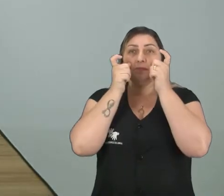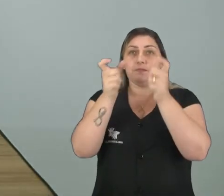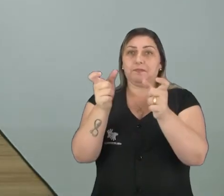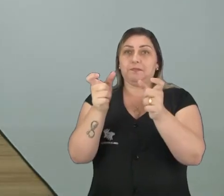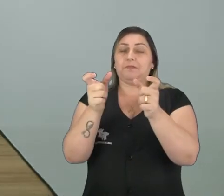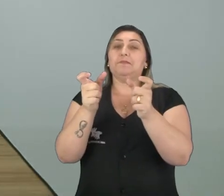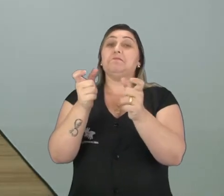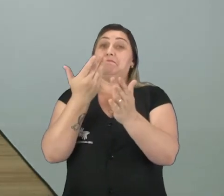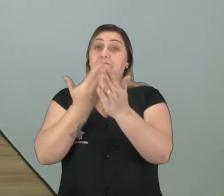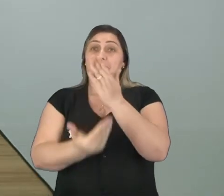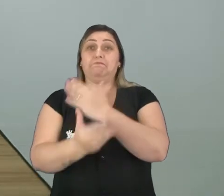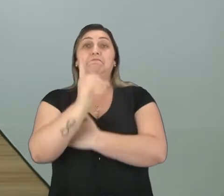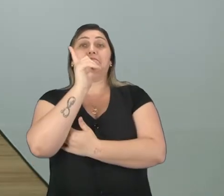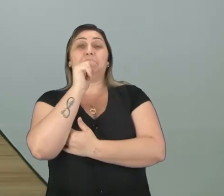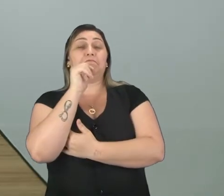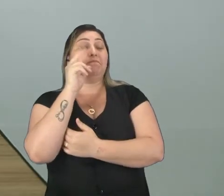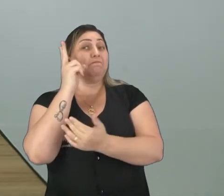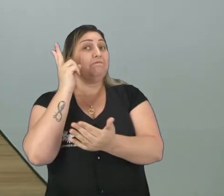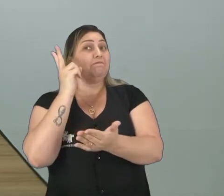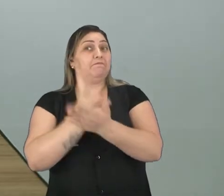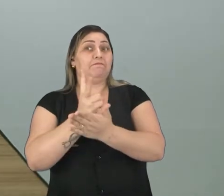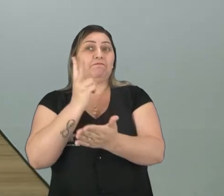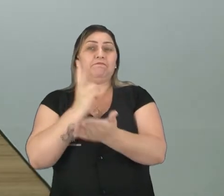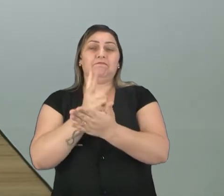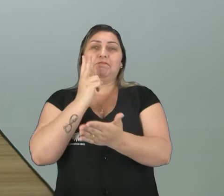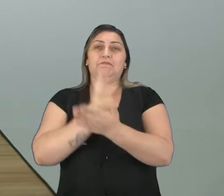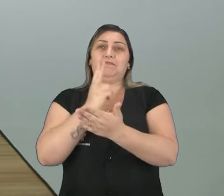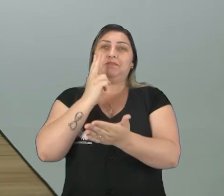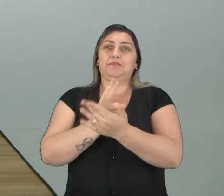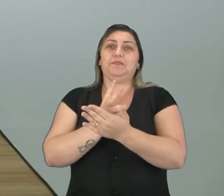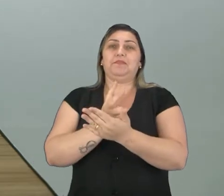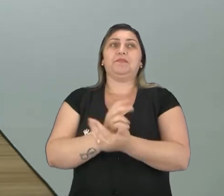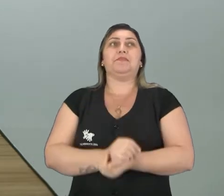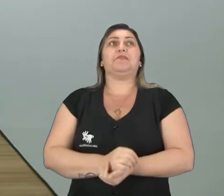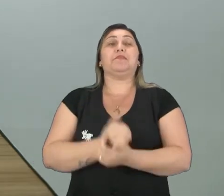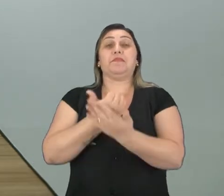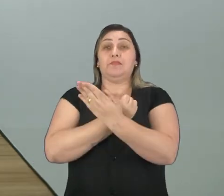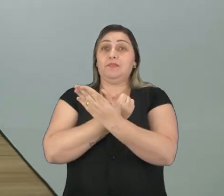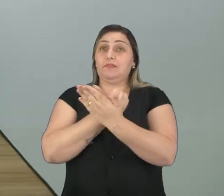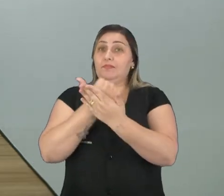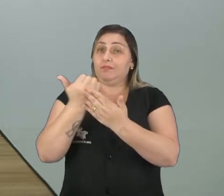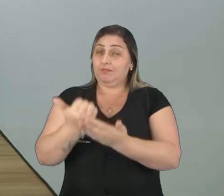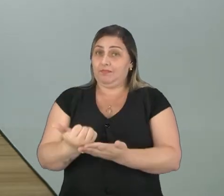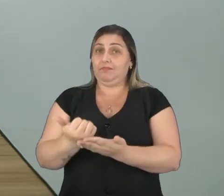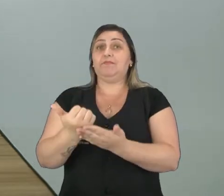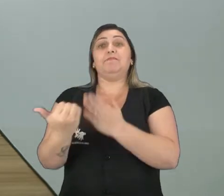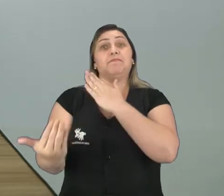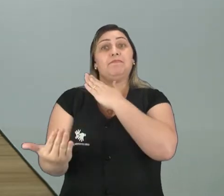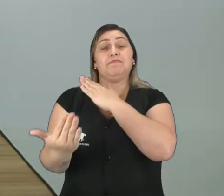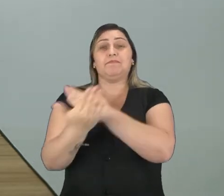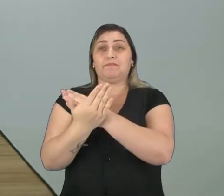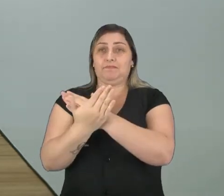a vazamentos. Sempre. Porque esta é uma das ações